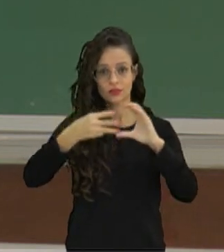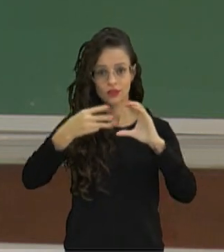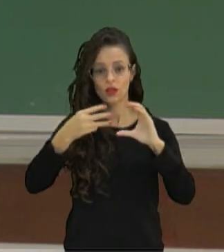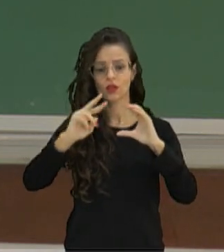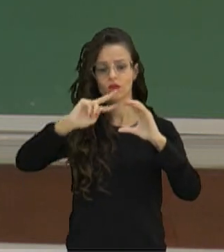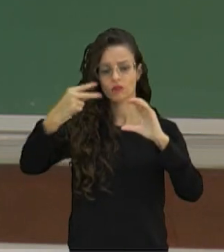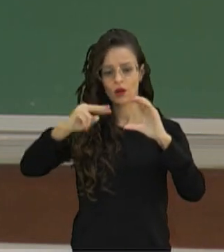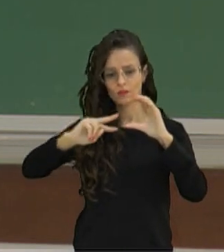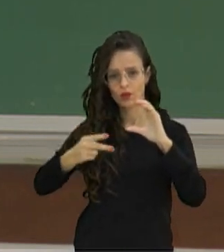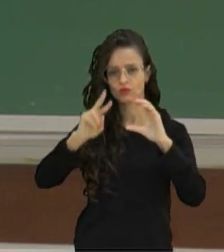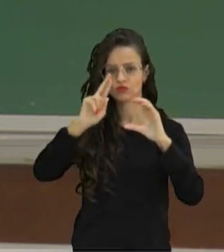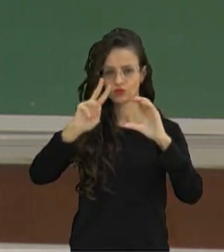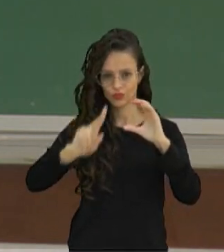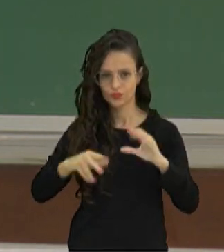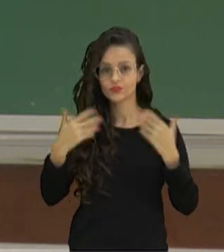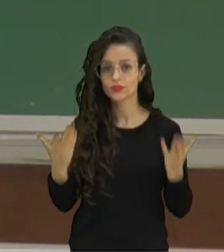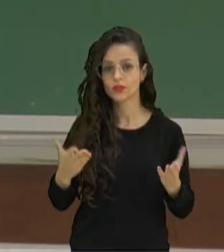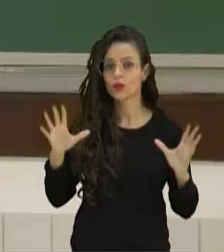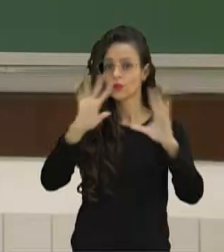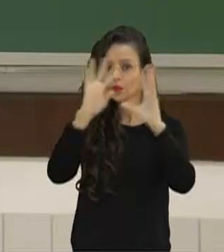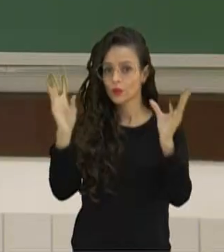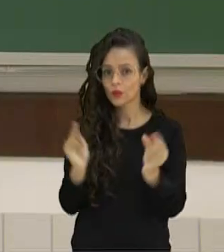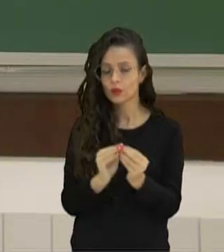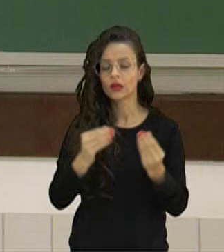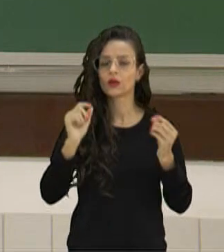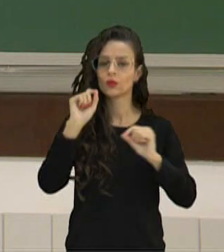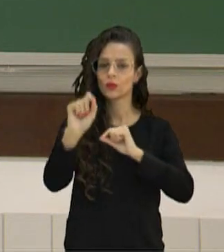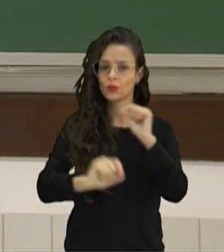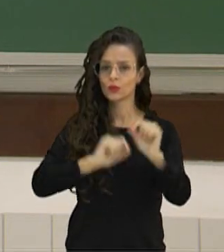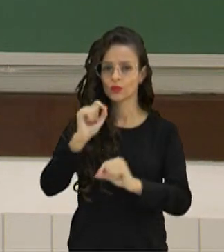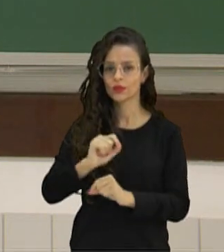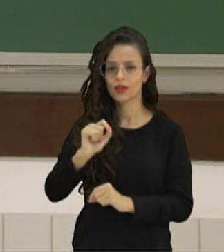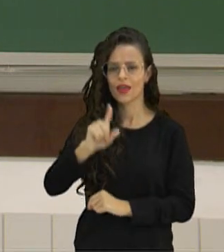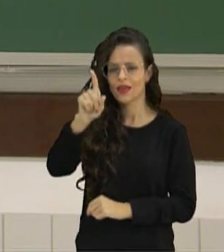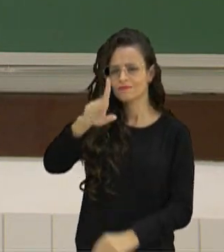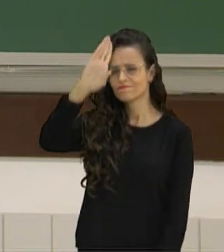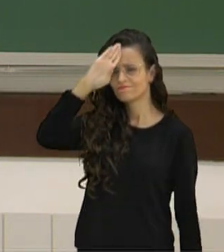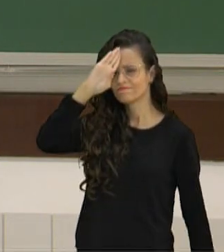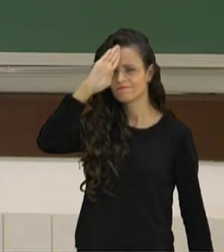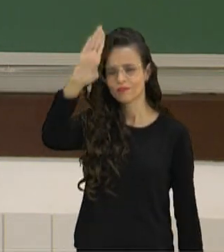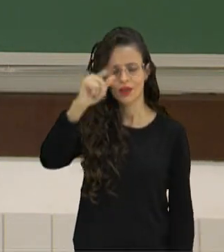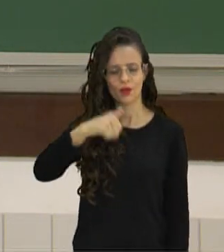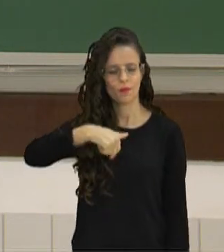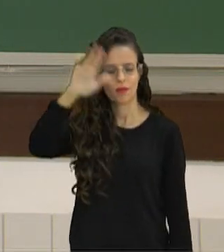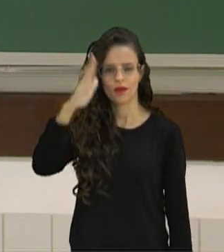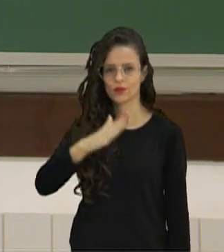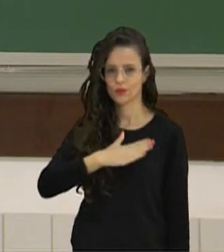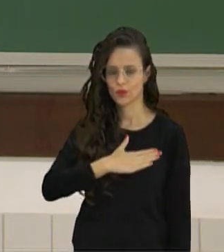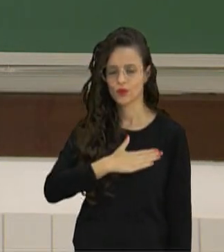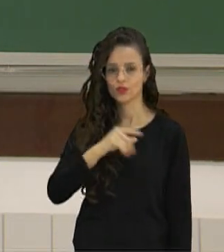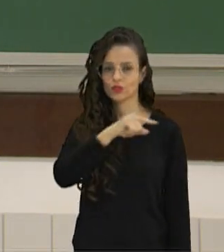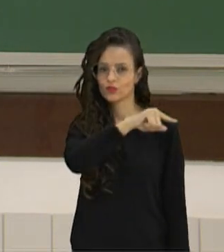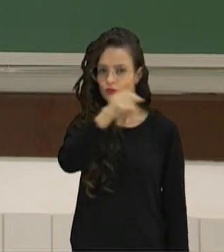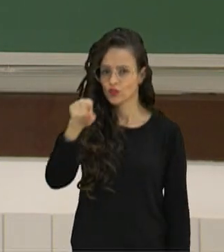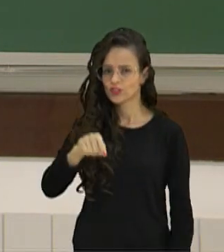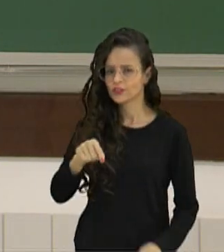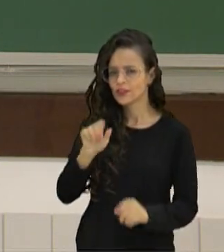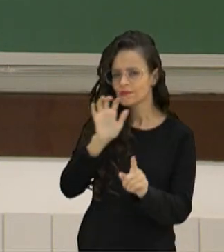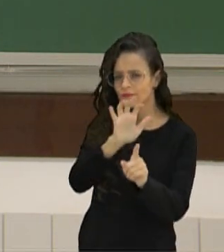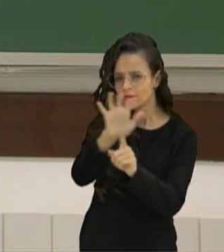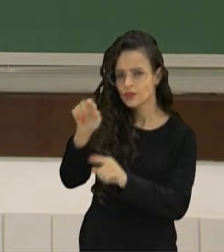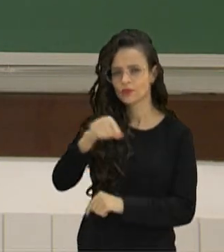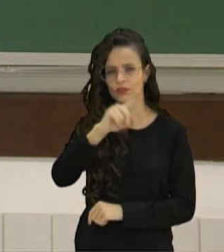um conjunto só. E para concluir, acho que vem aqui a cereja do bolo, é a parte que eu mais gosto e que vai instigar vocês a